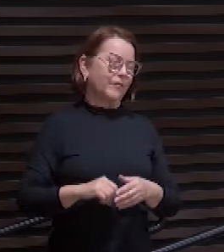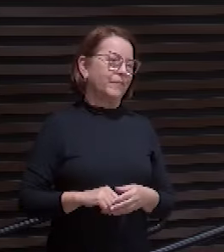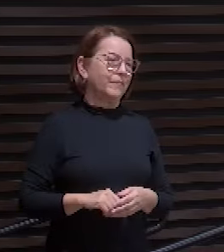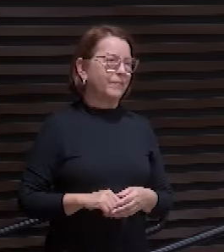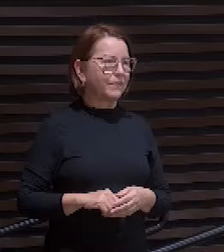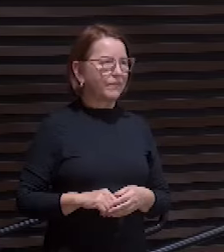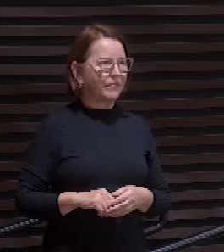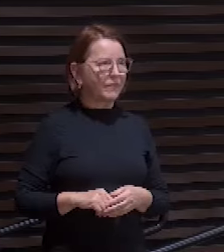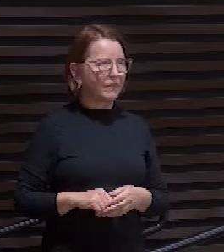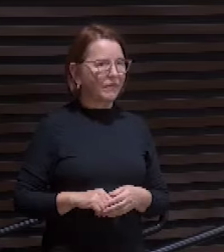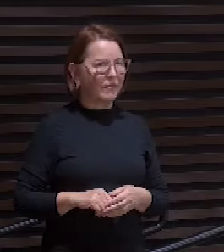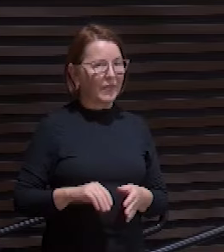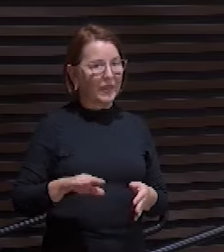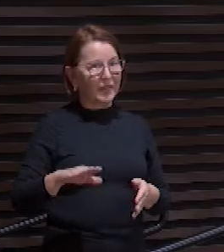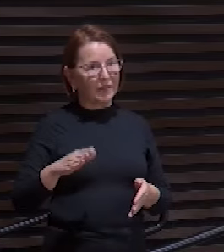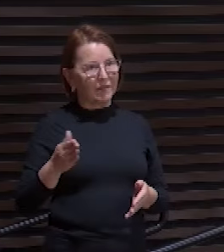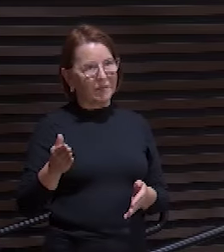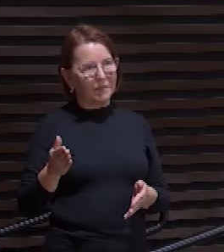Então,